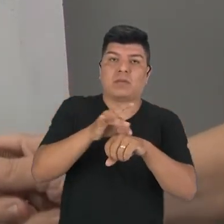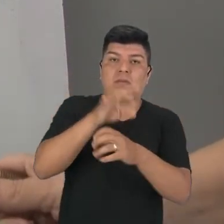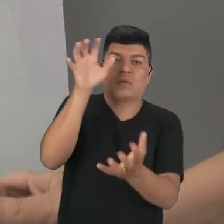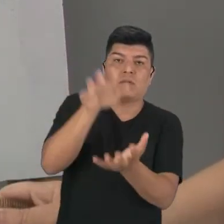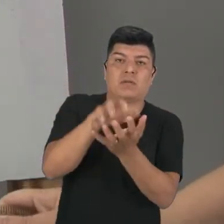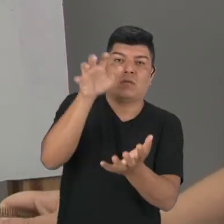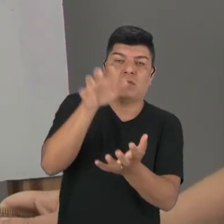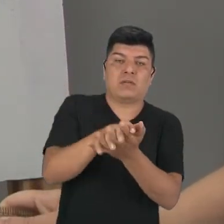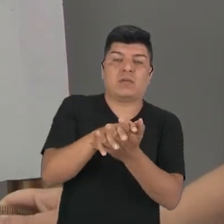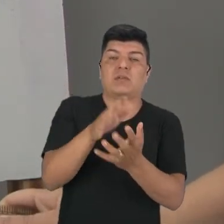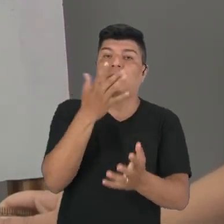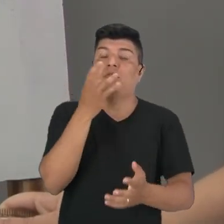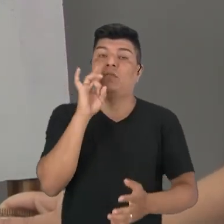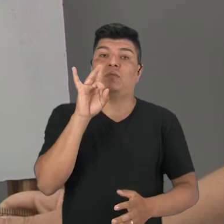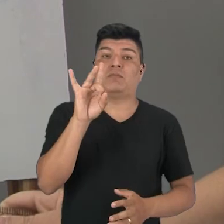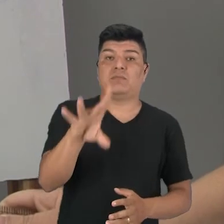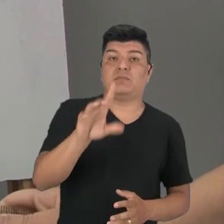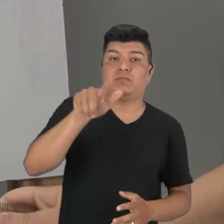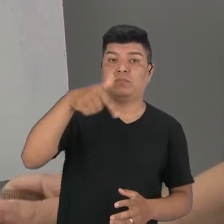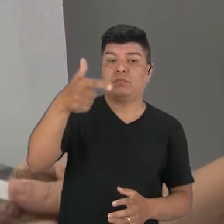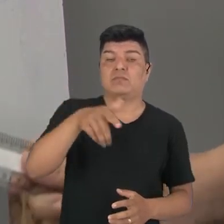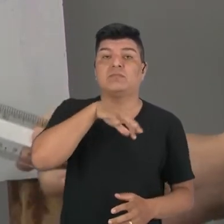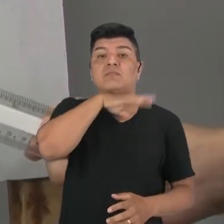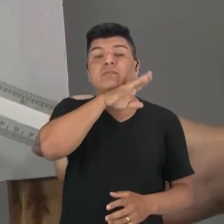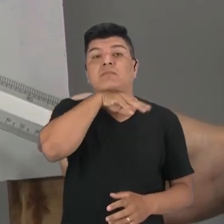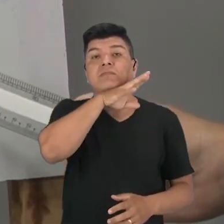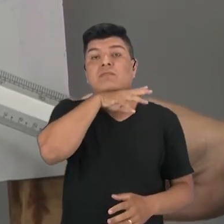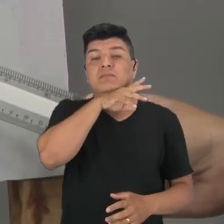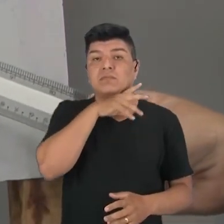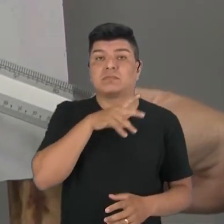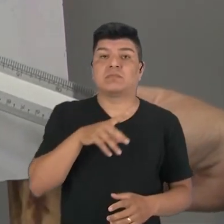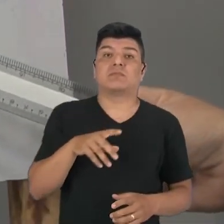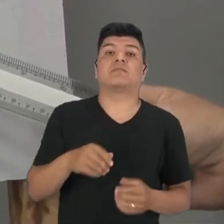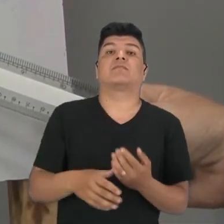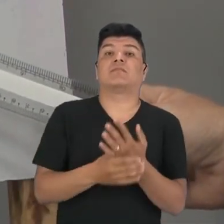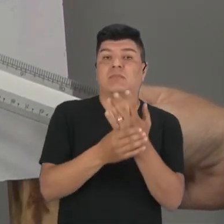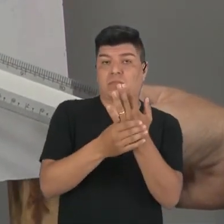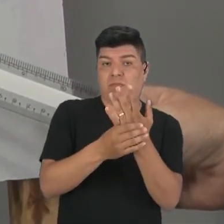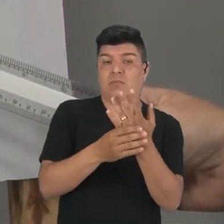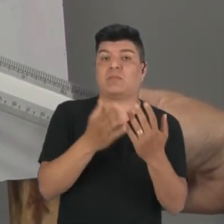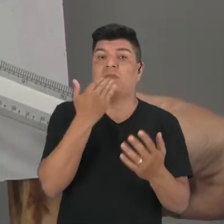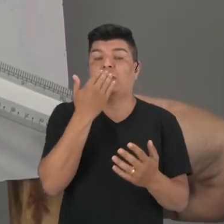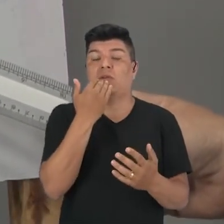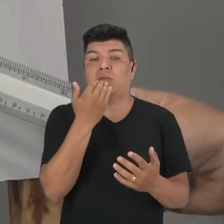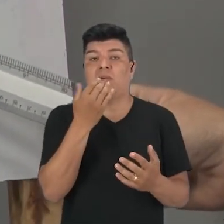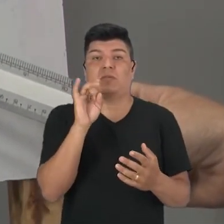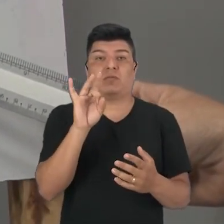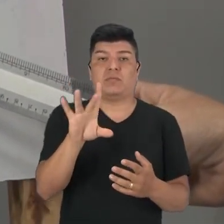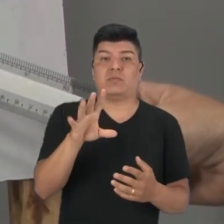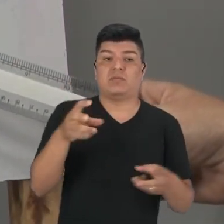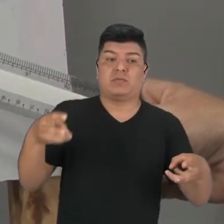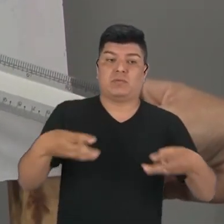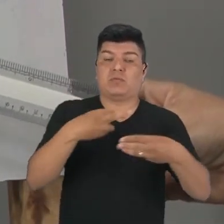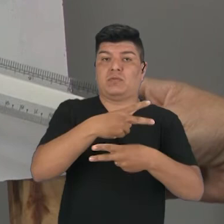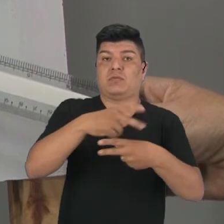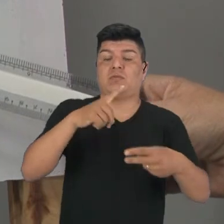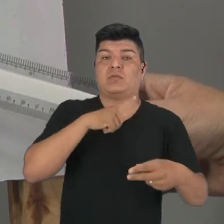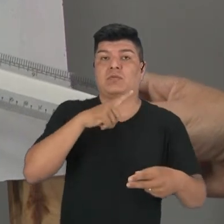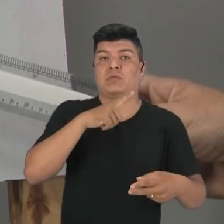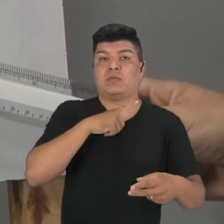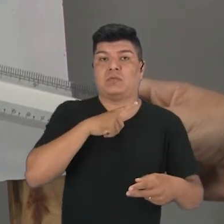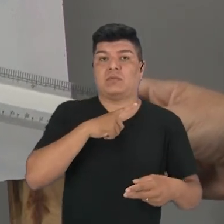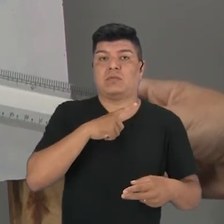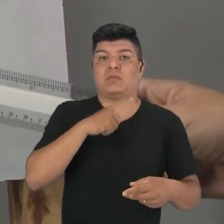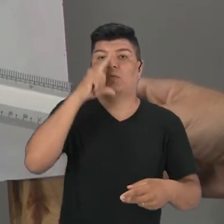ele se alimenta apenas de outros animais animais herbívoros são aqueles animais que se alimentam apenas de vegetais nós